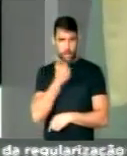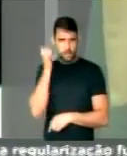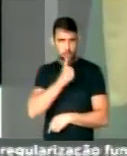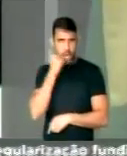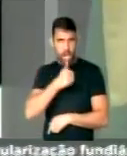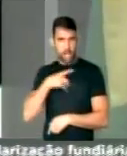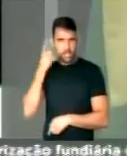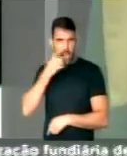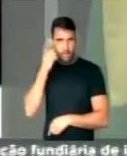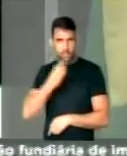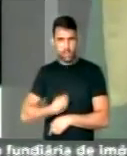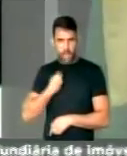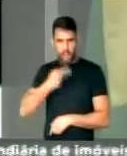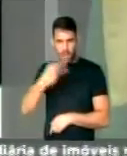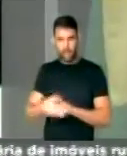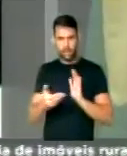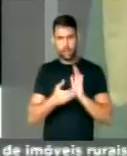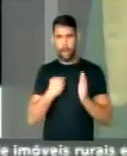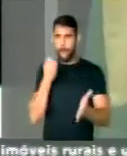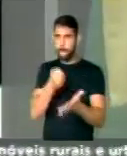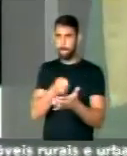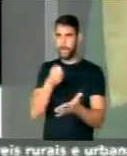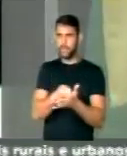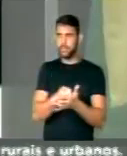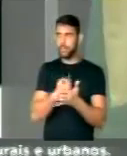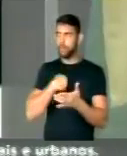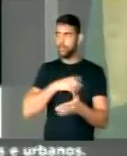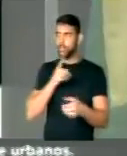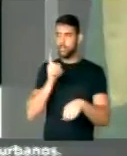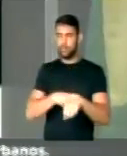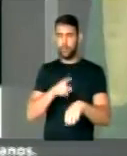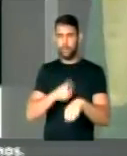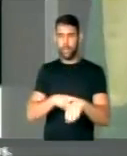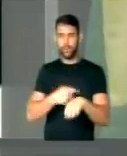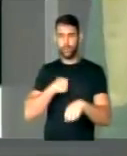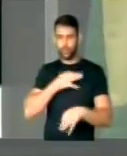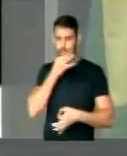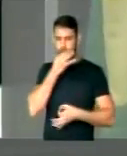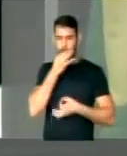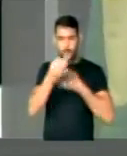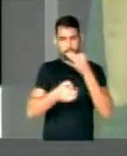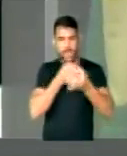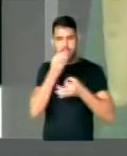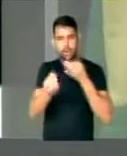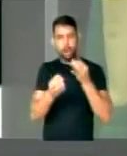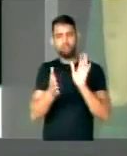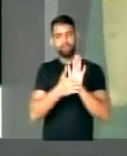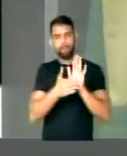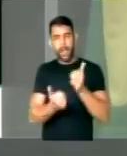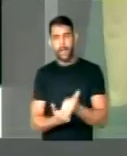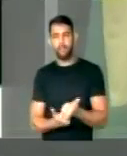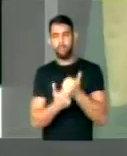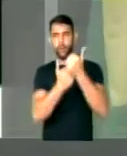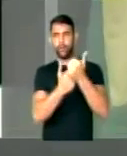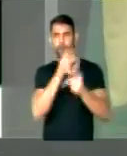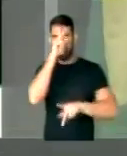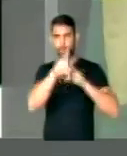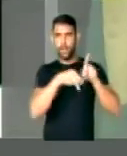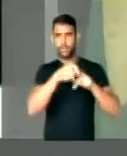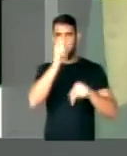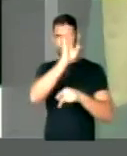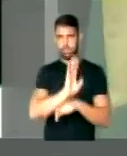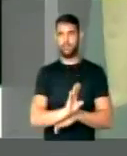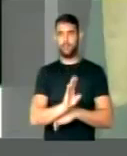mulheres parlamentares, temos o dever de, neste momento, nos posicionarmos a favor da população do